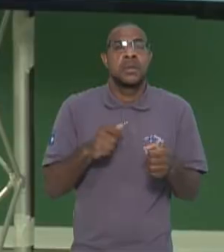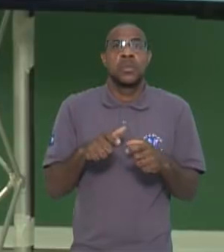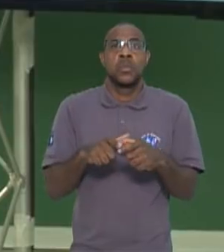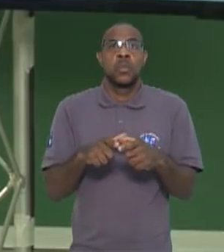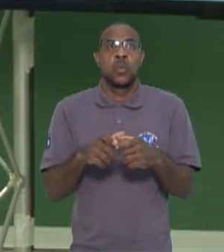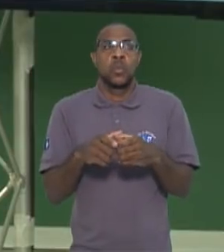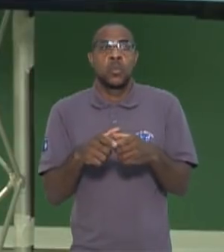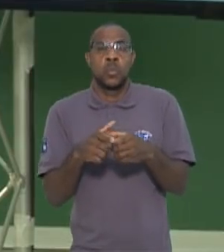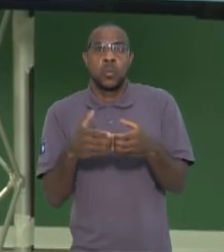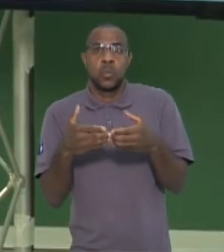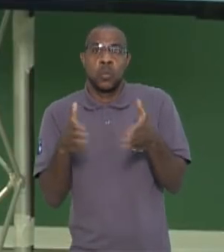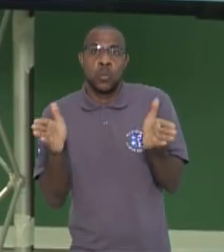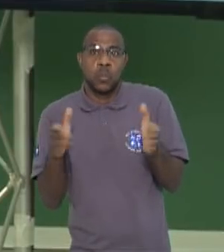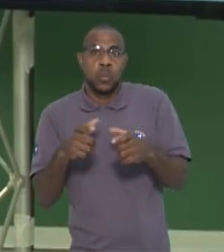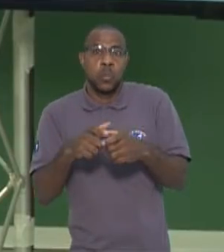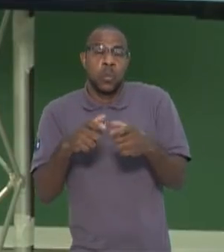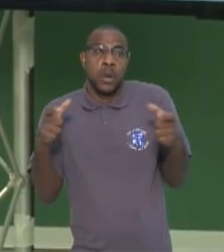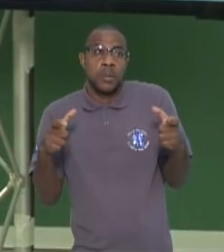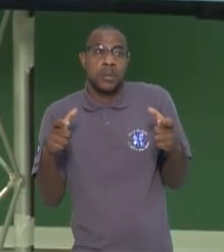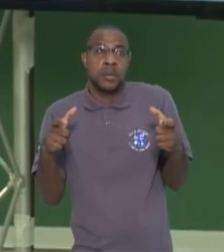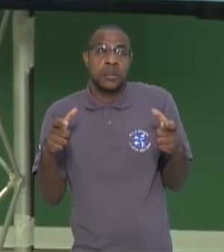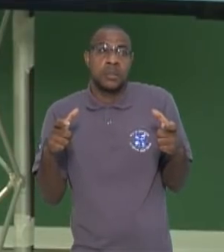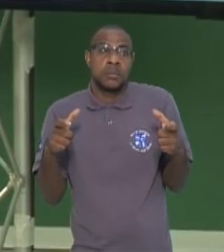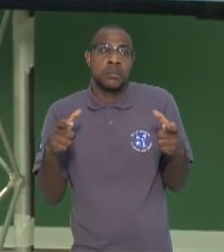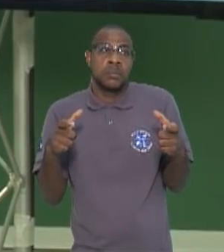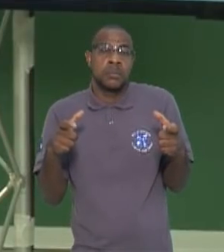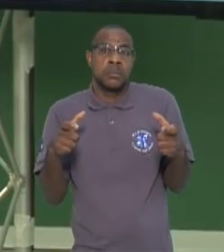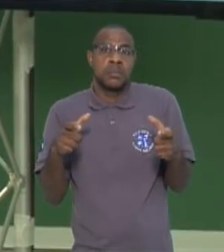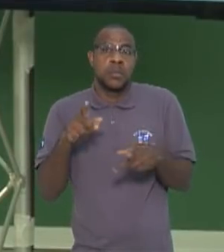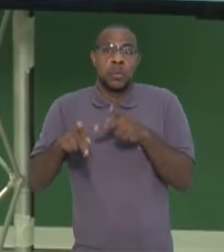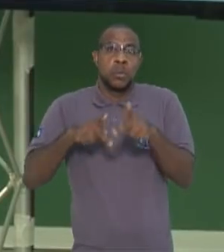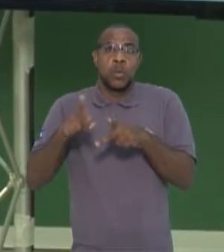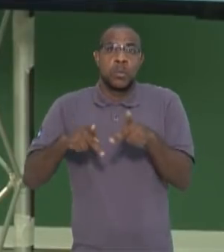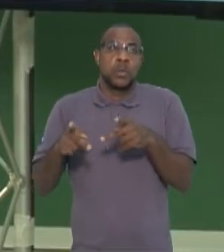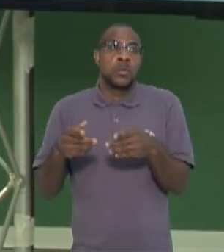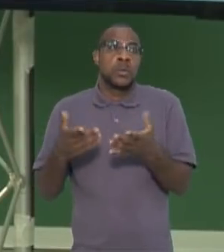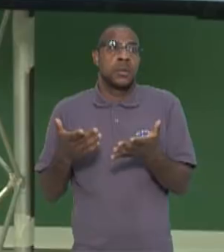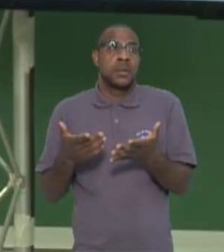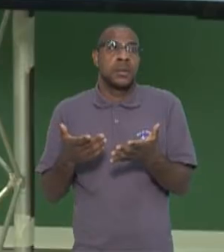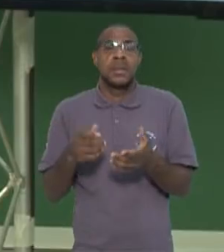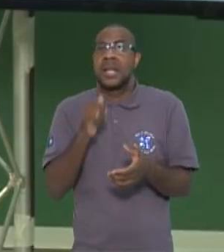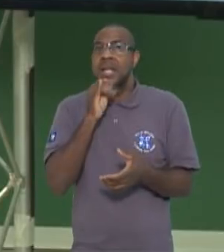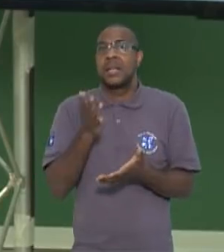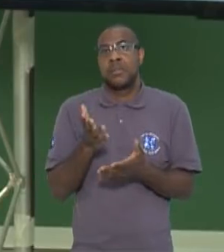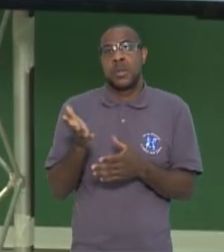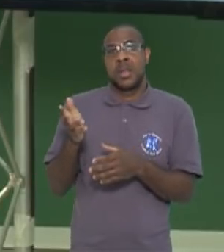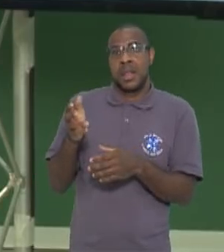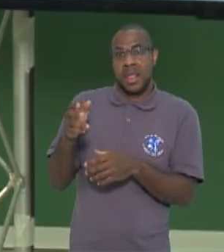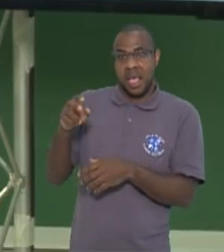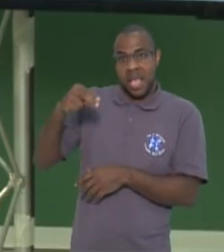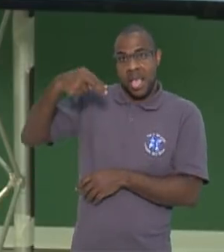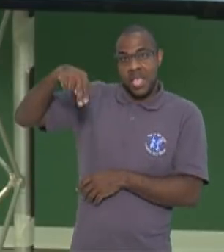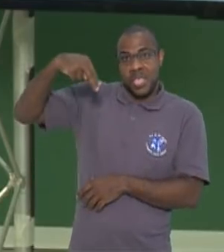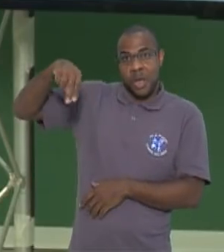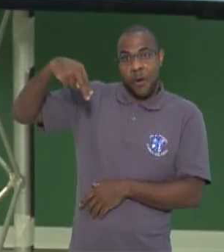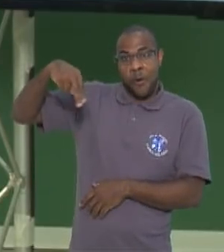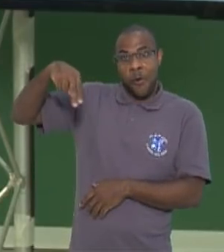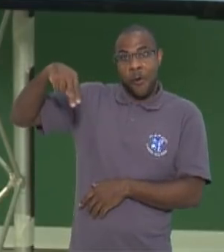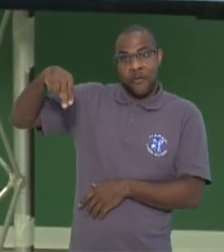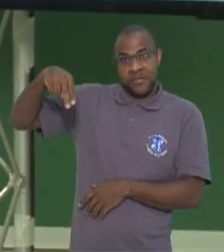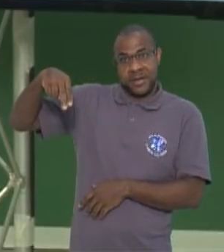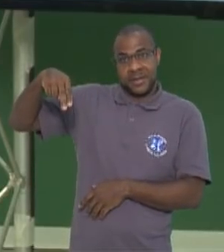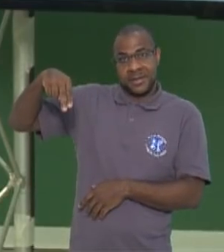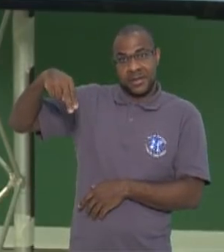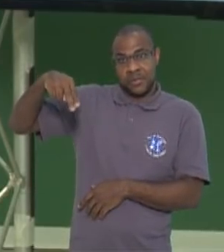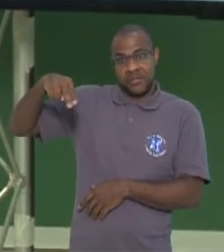público. Então, existem produções que são feitas para esse público mais amplo. Por exemplo, as novelas, elas são pensadas para um público muito